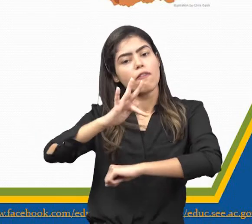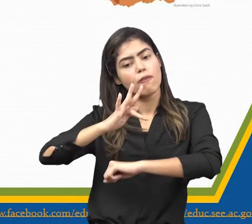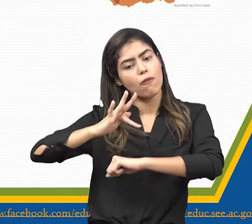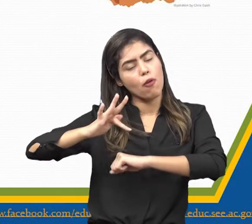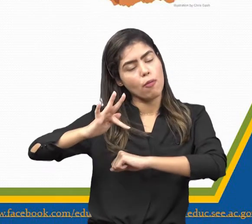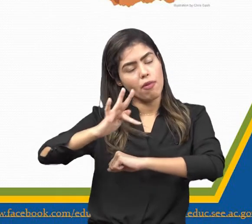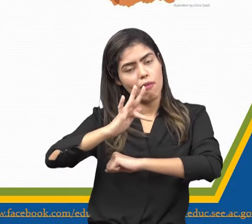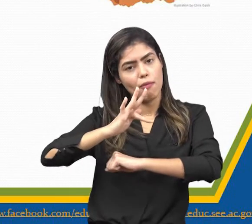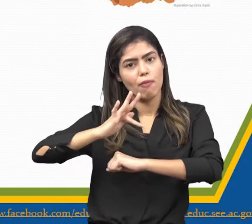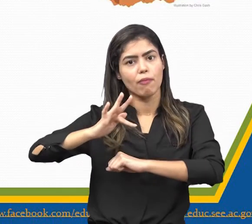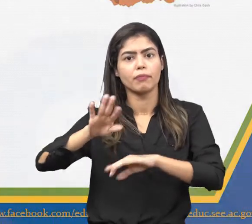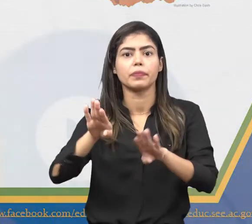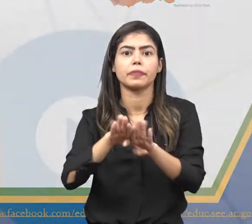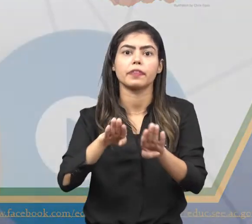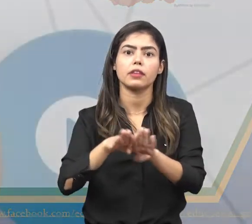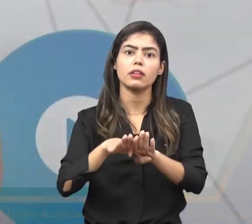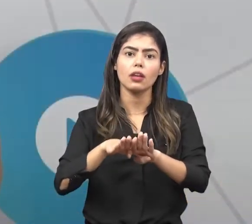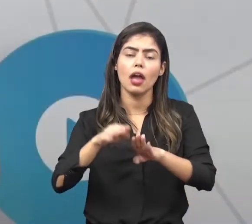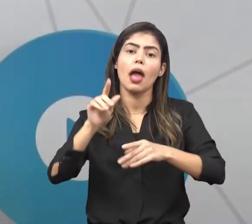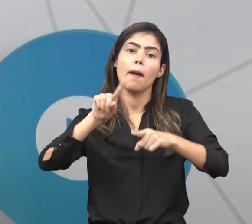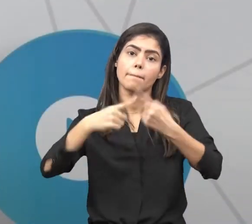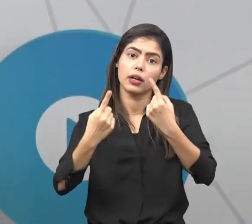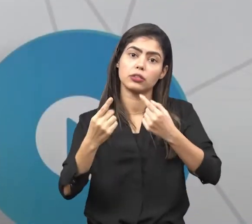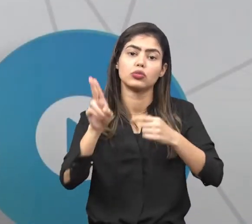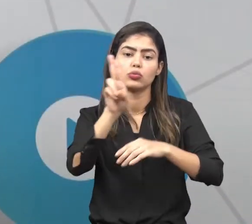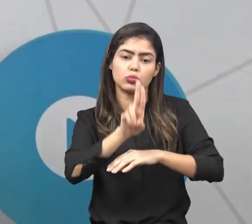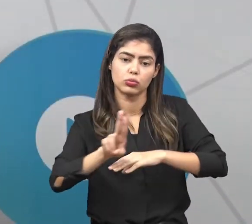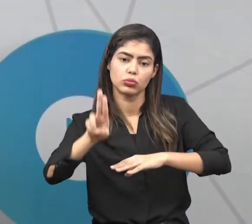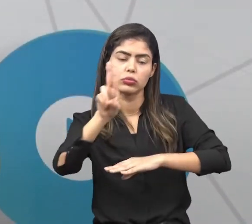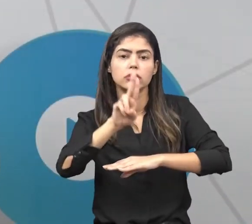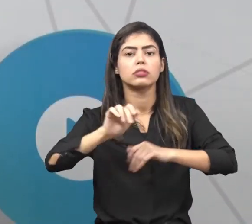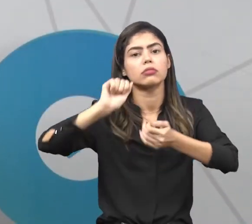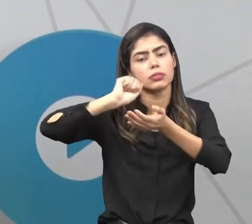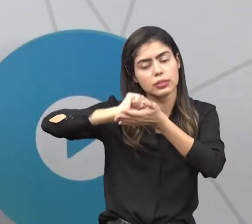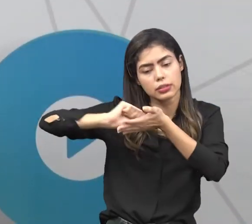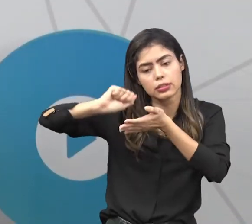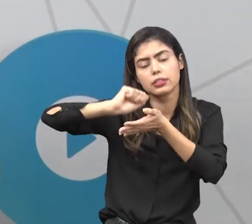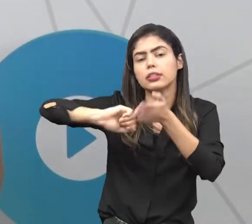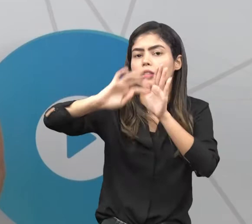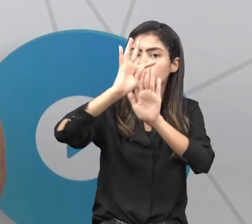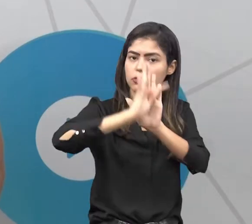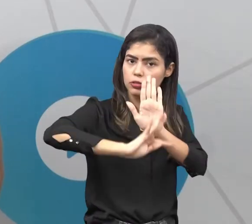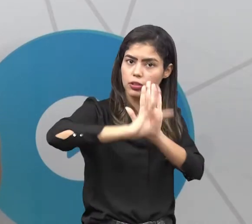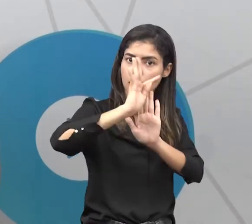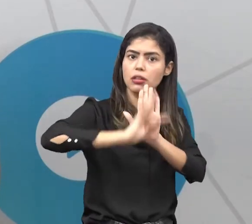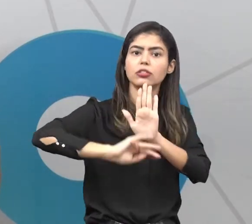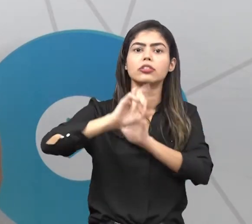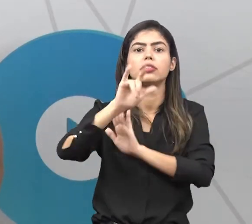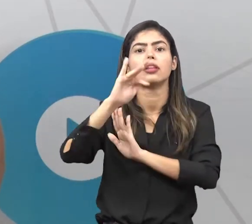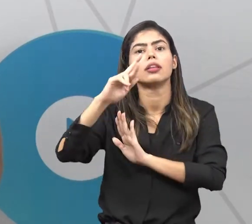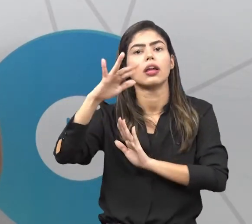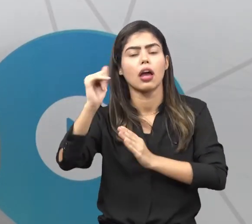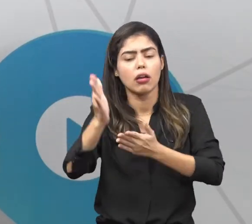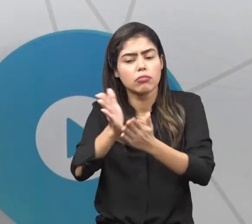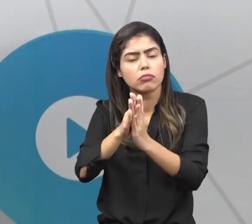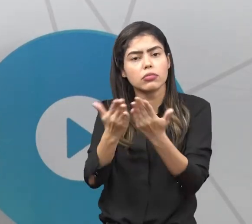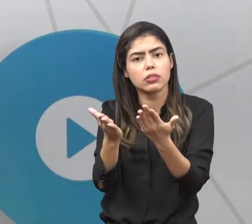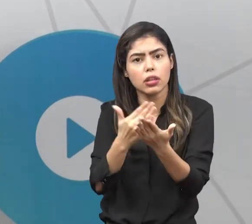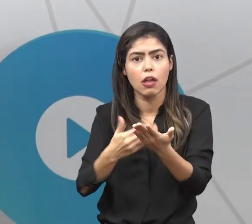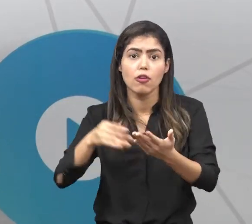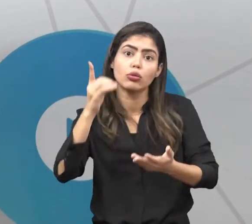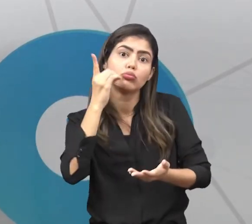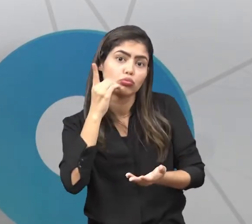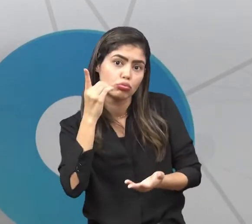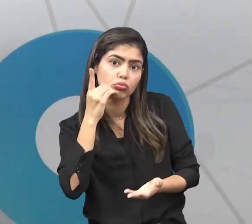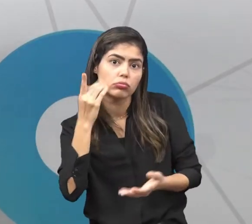detalhe importante. É mais usado em língua culta, em escrita, em textos literários, livros. No dia a dia,